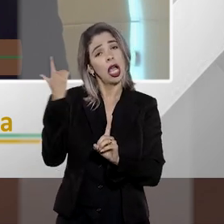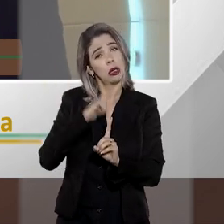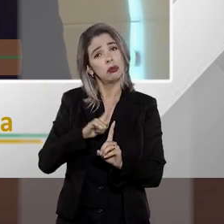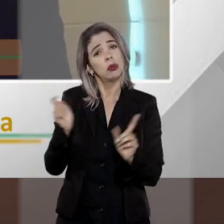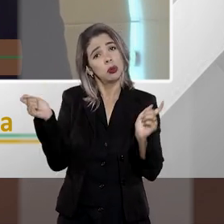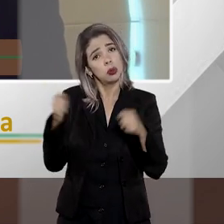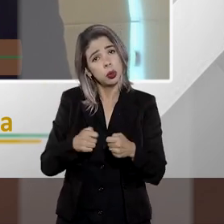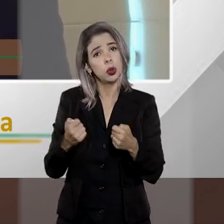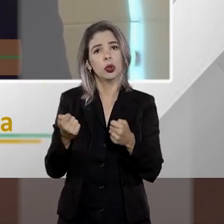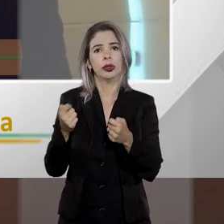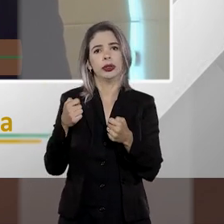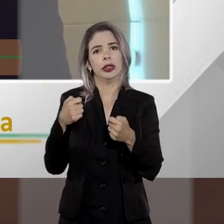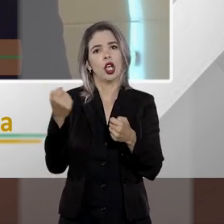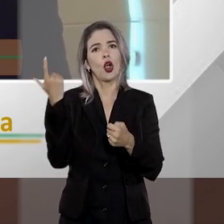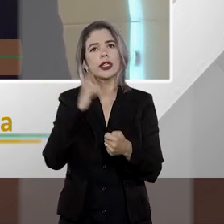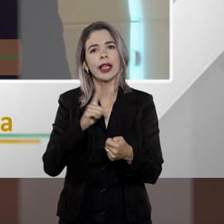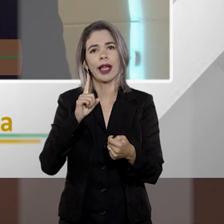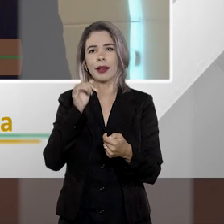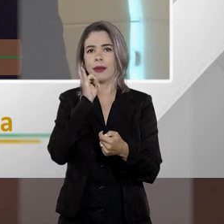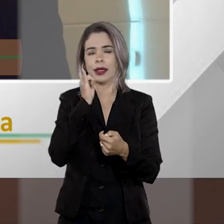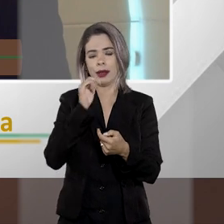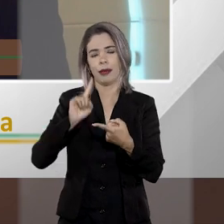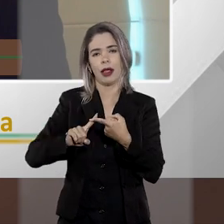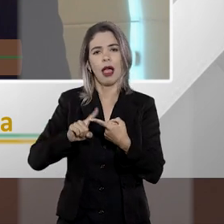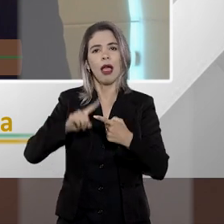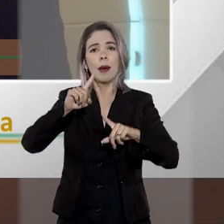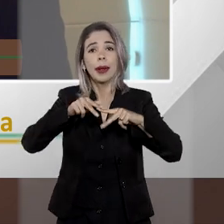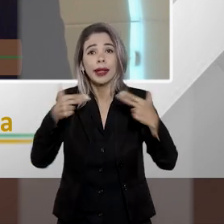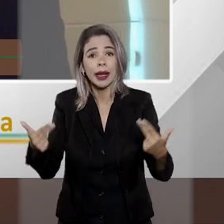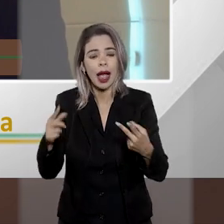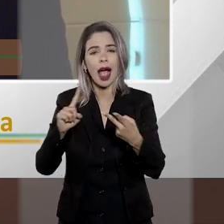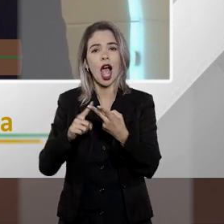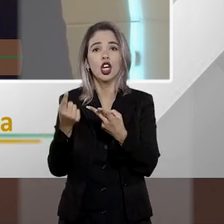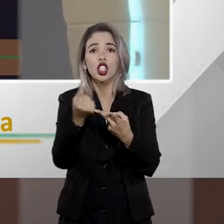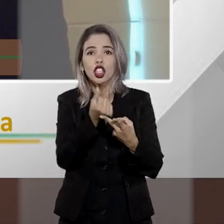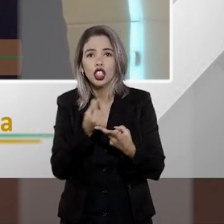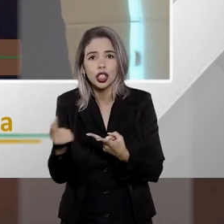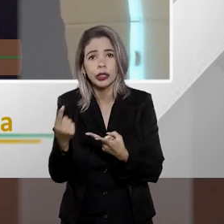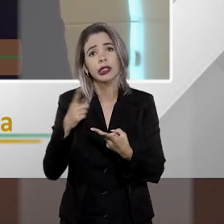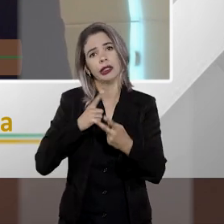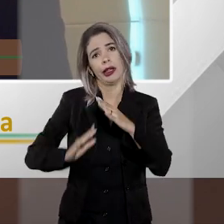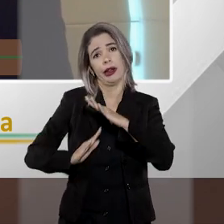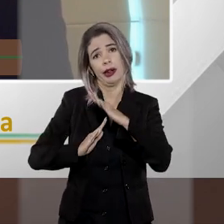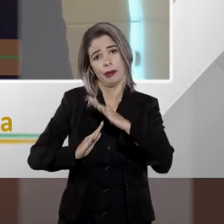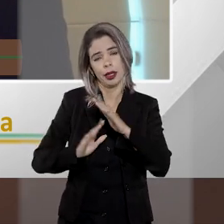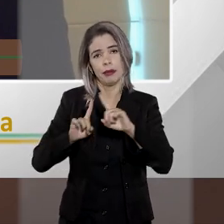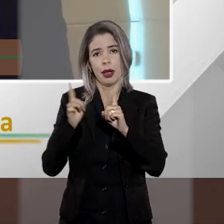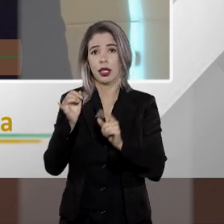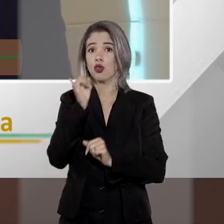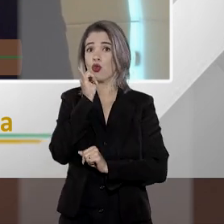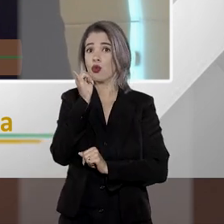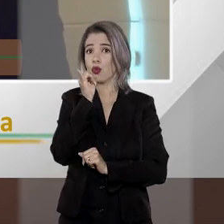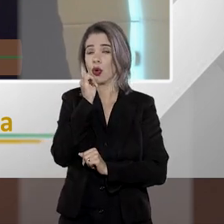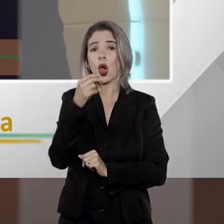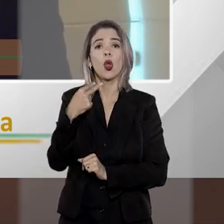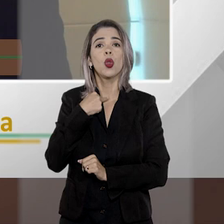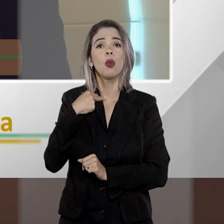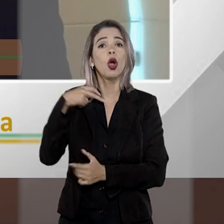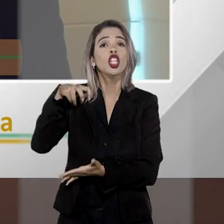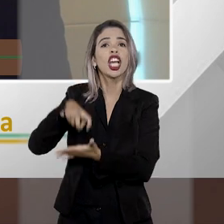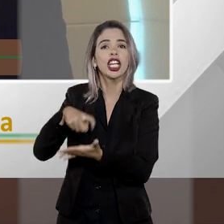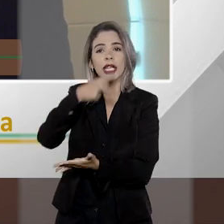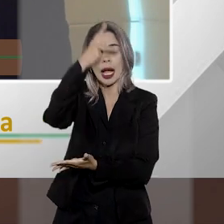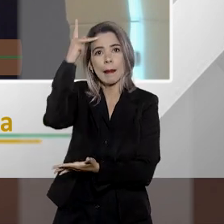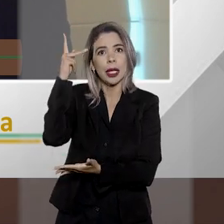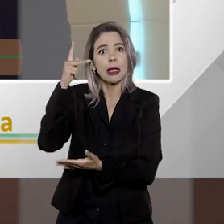possível. Os recursos financeiros, os recursos eletrônicos são finitos, então tem que ser apurado, inclusive, isso. Você não pode penalizar, por exemplo, um